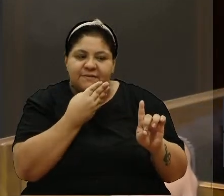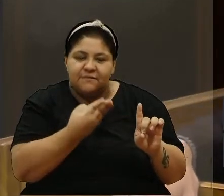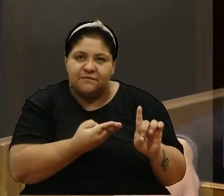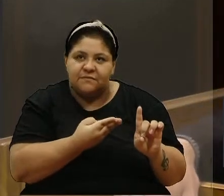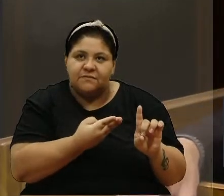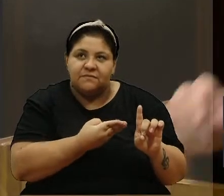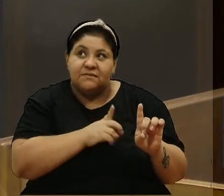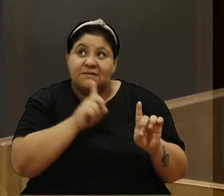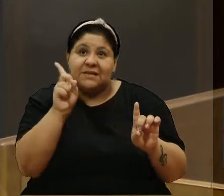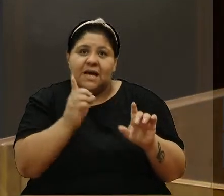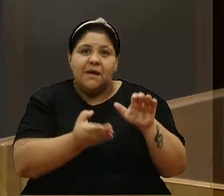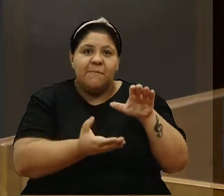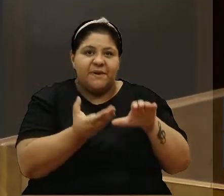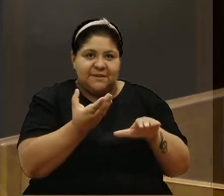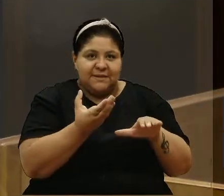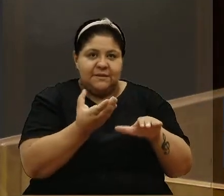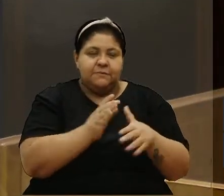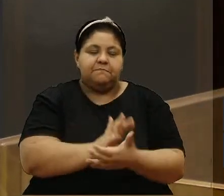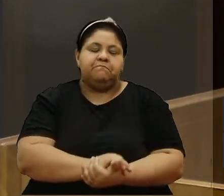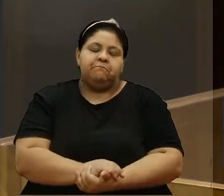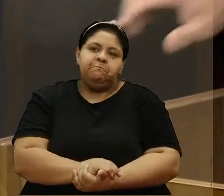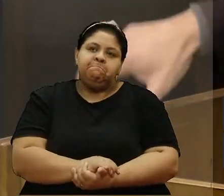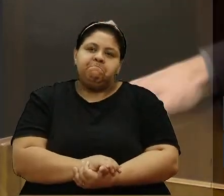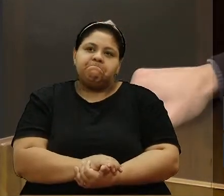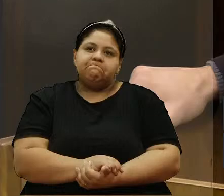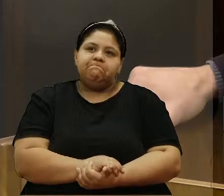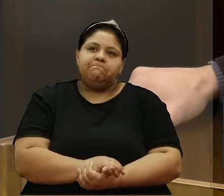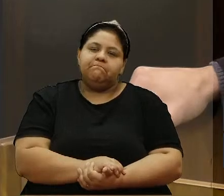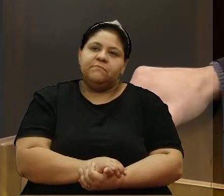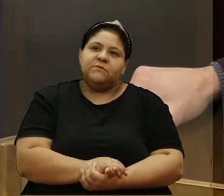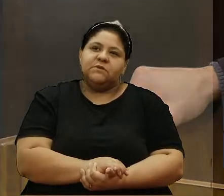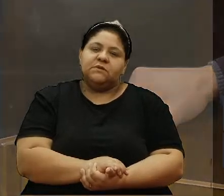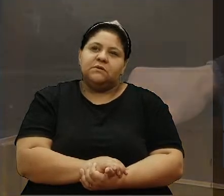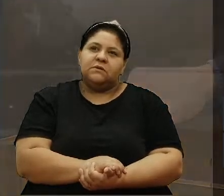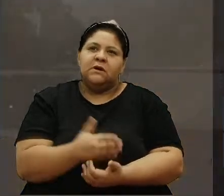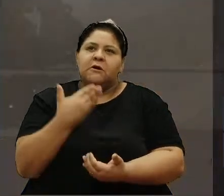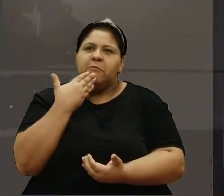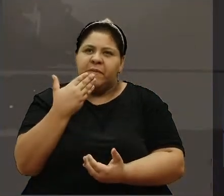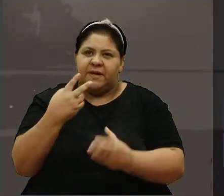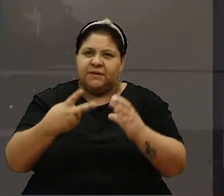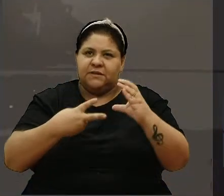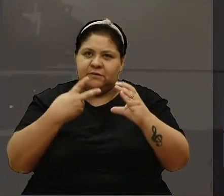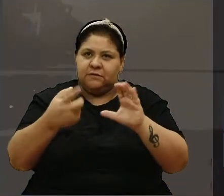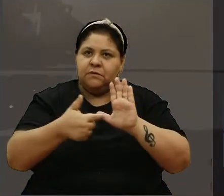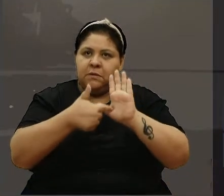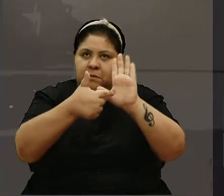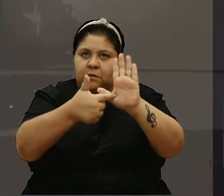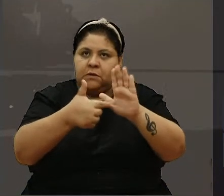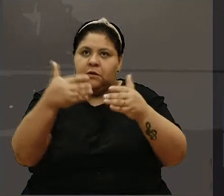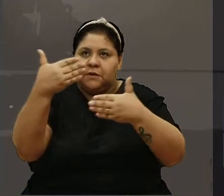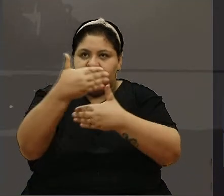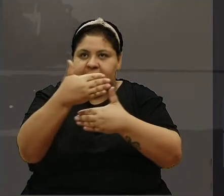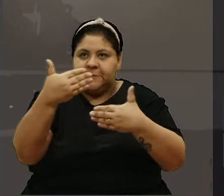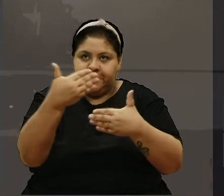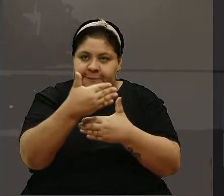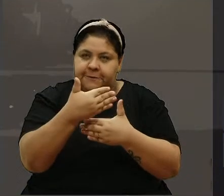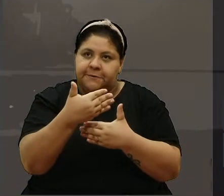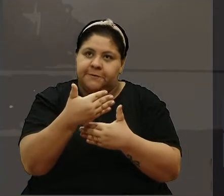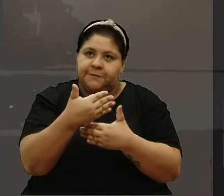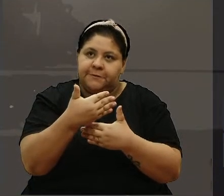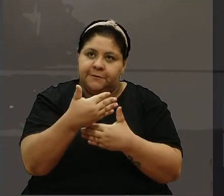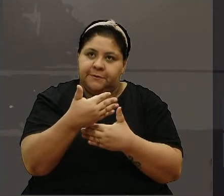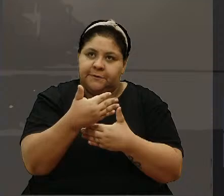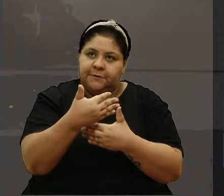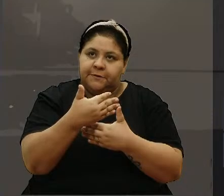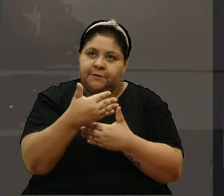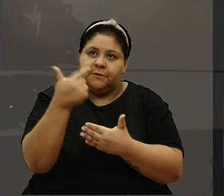em Brasília. E quero que a TV Câmara dê prioridade aos slides, aonde que,